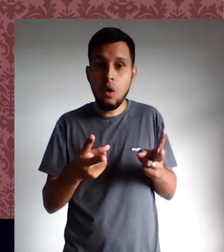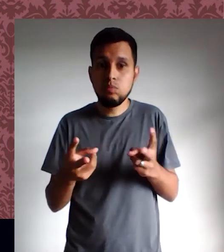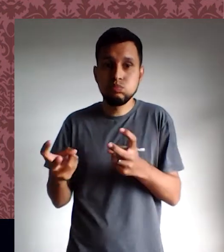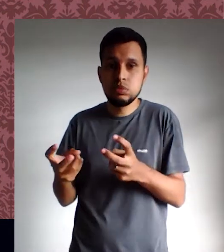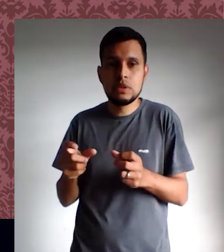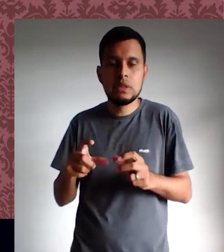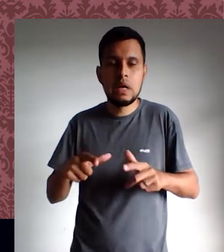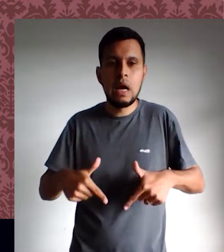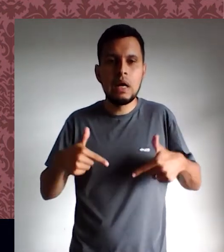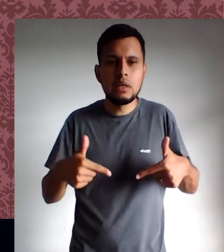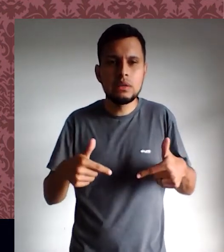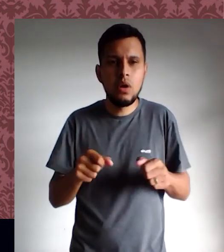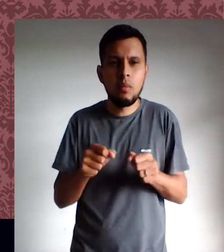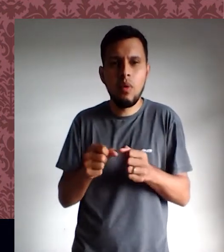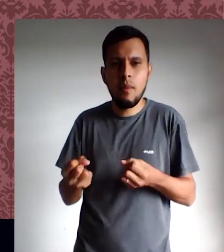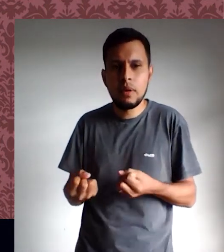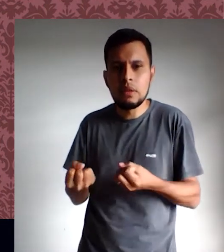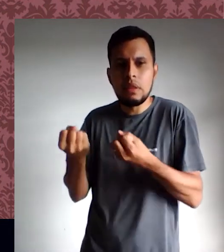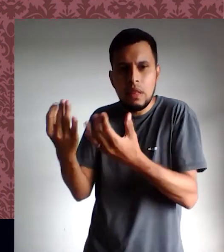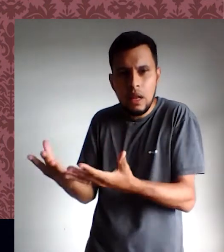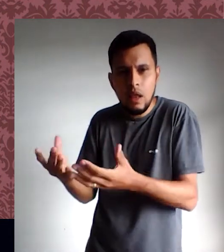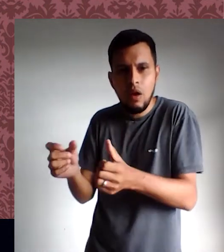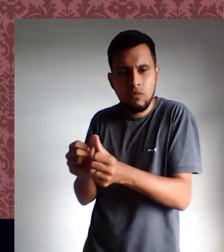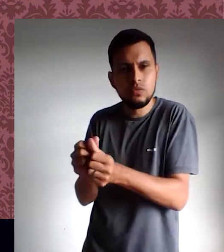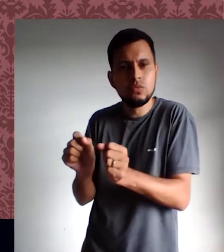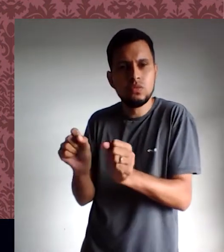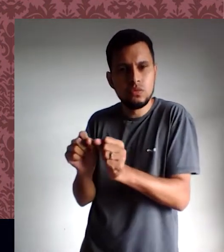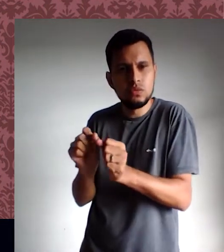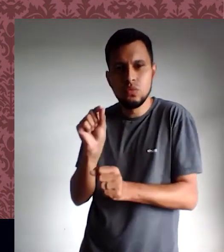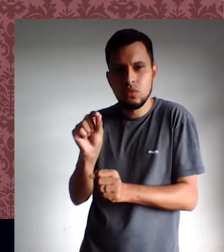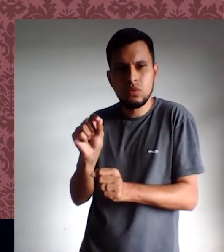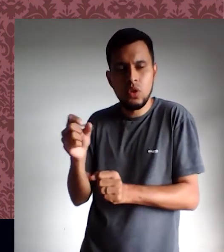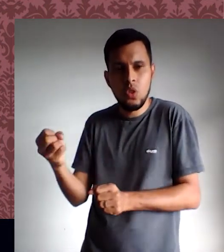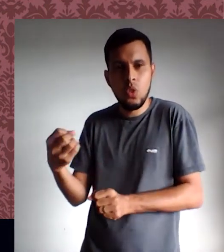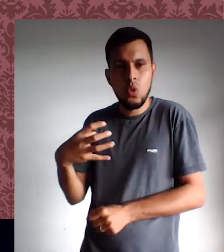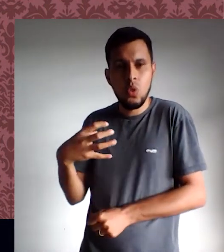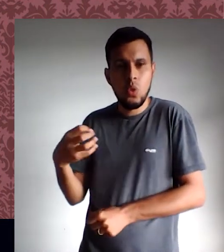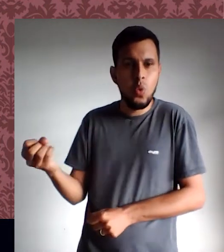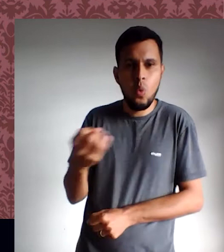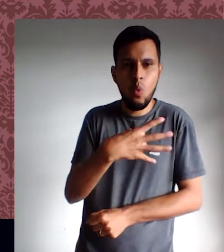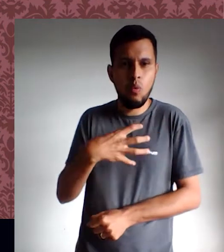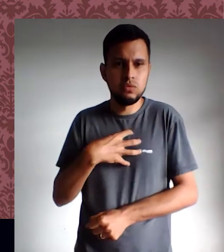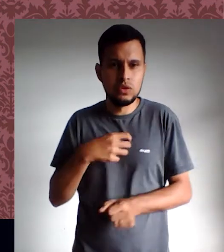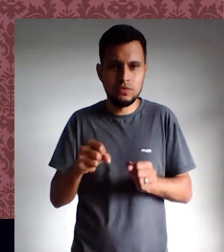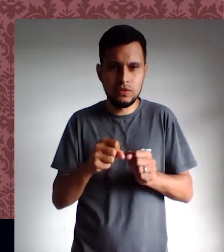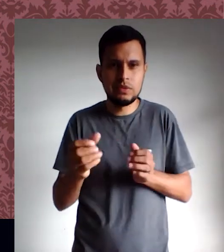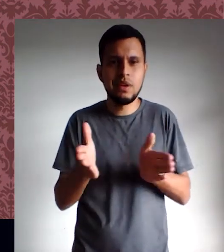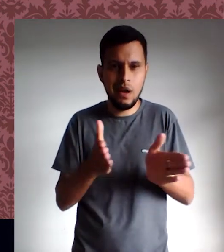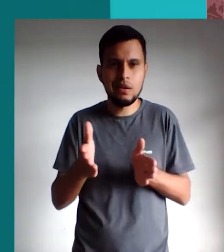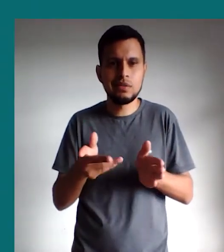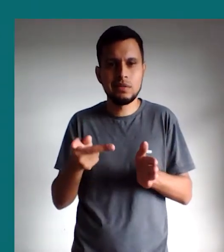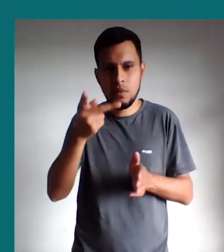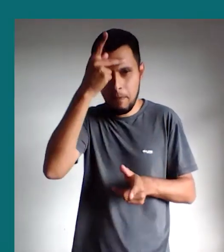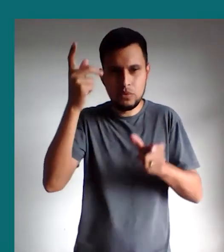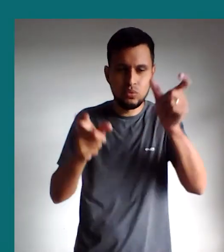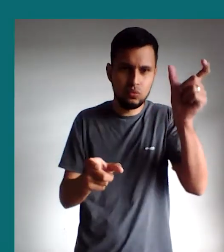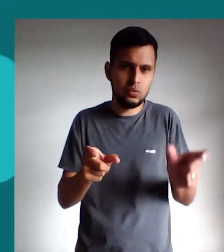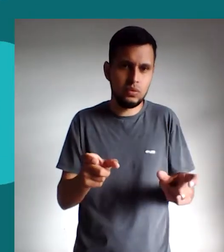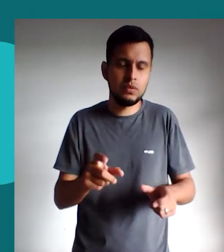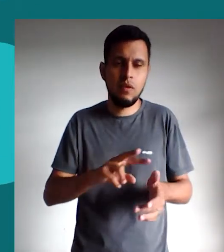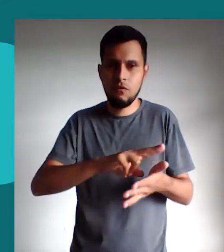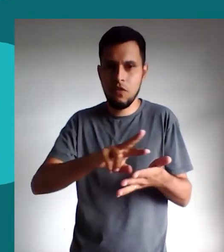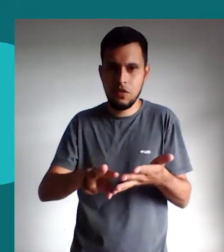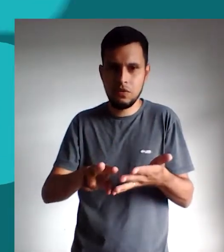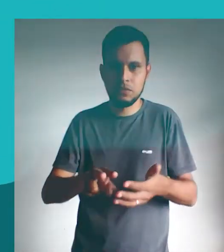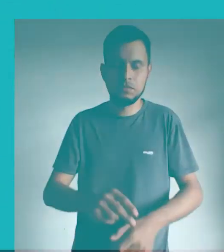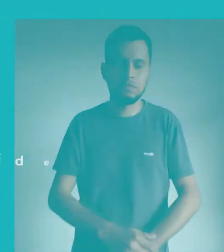como ações também que podem ofertar novas maneiras de acesso a esses diversos públicos.